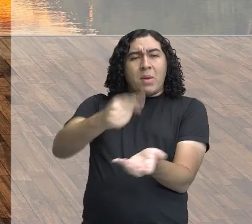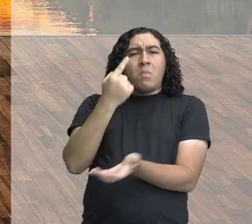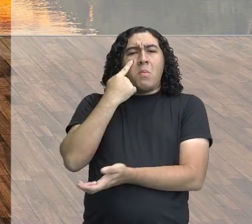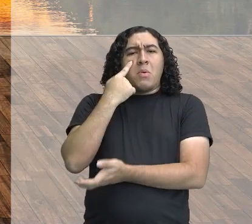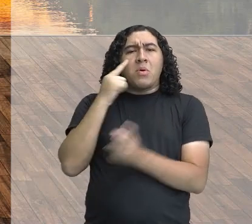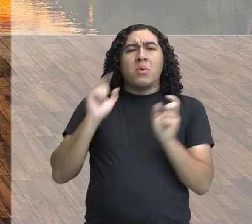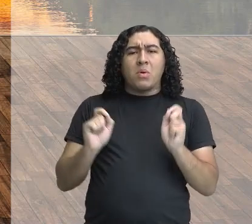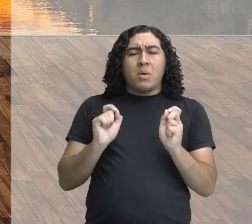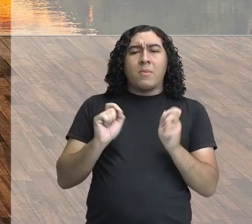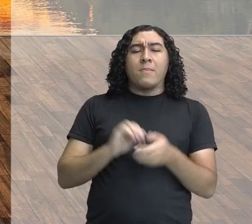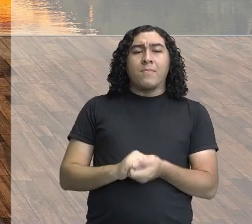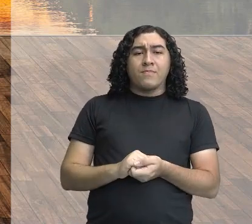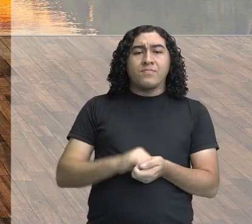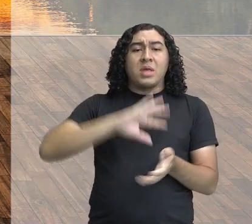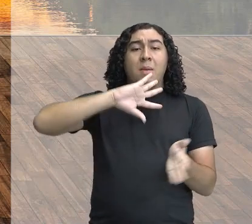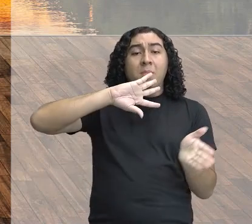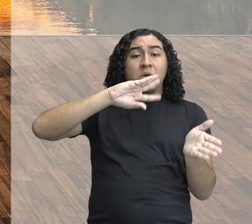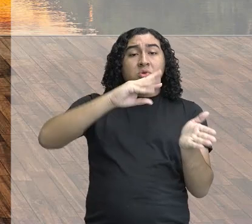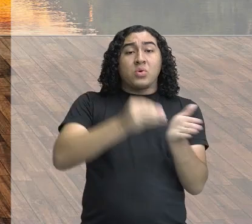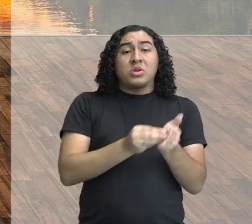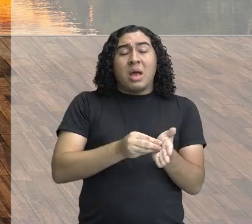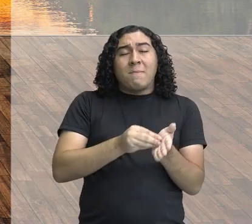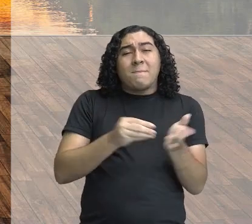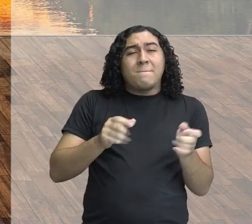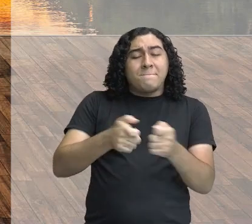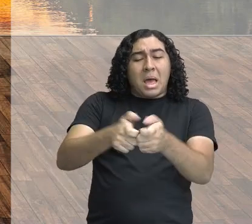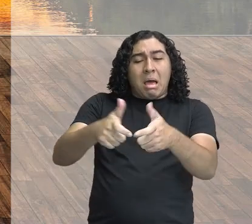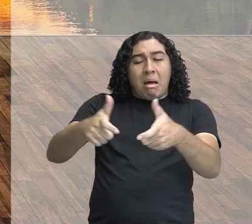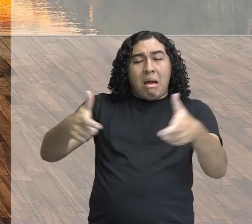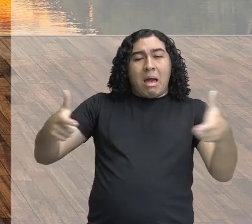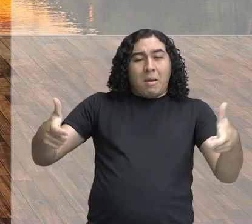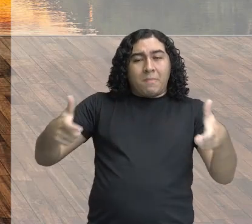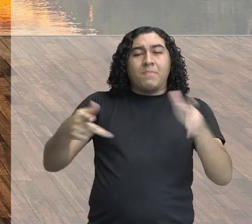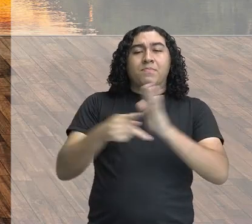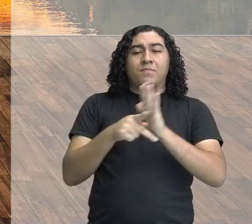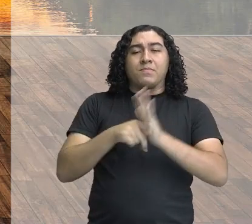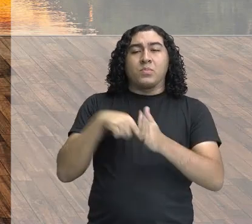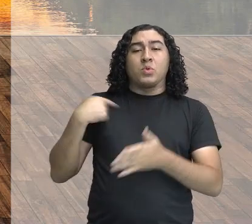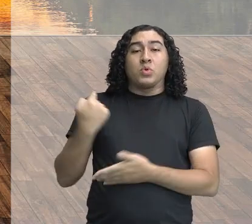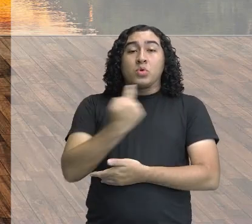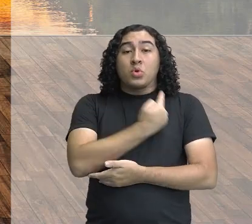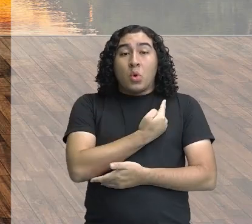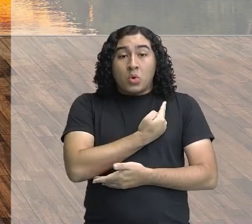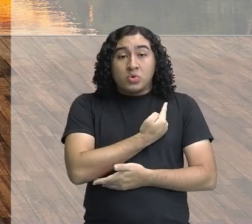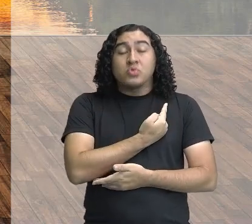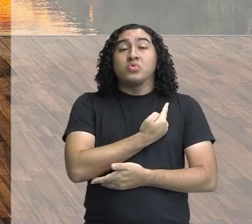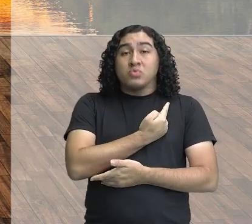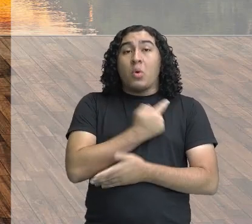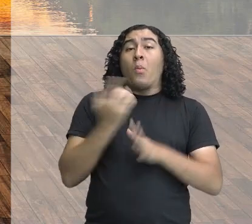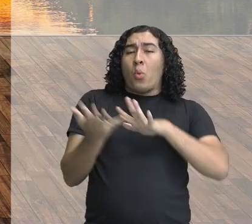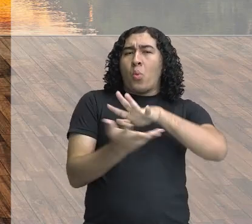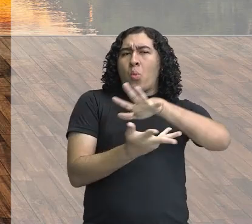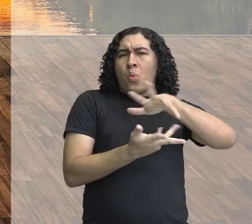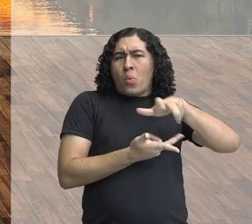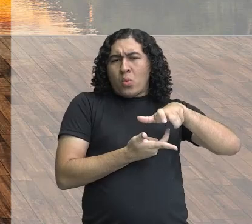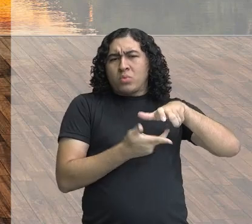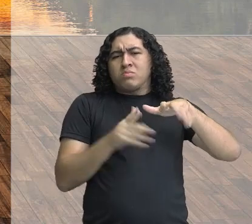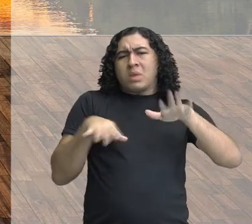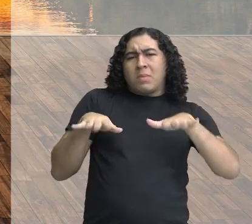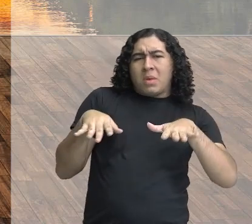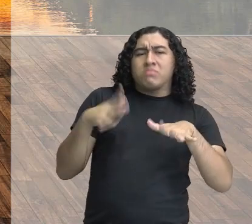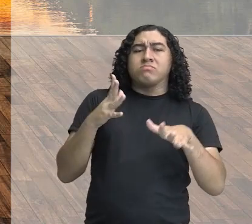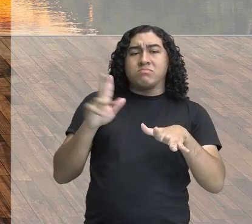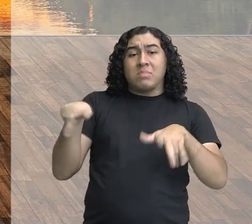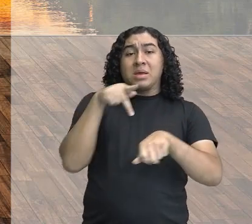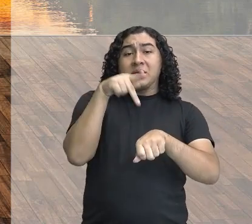ideia, a Amazônia é o maior bioma, né, do nosso mundo, vamos dizer, o brasileiro, né?